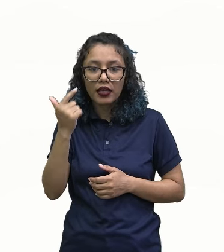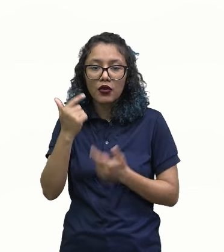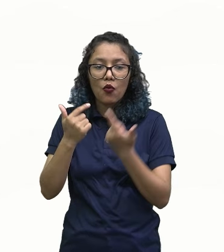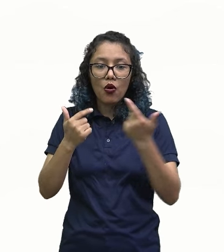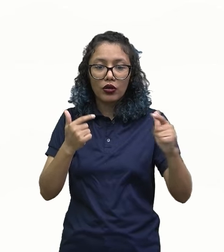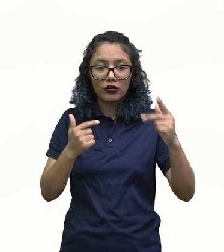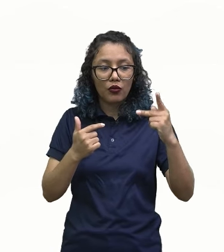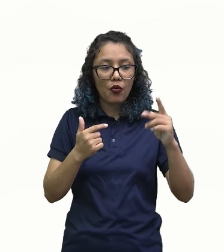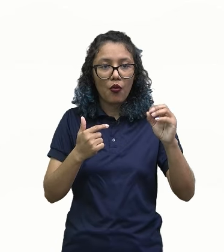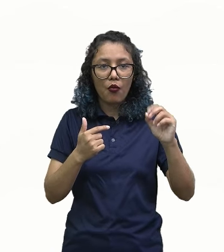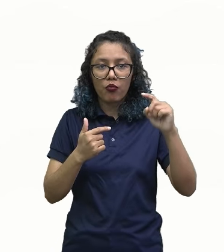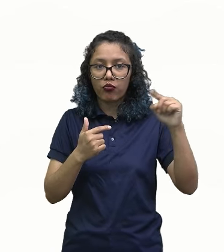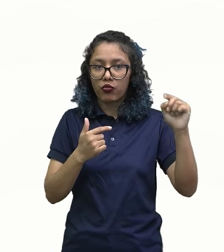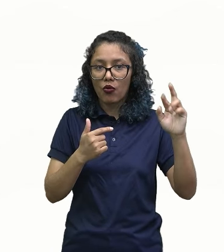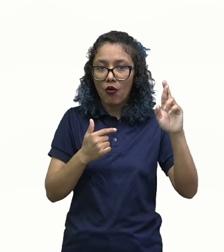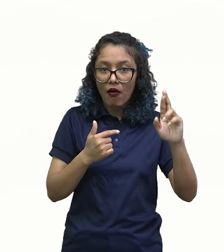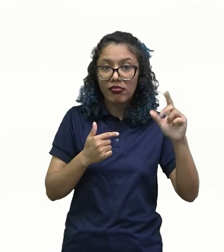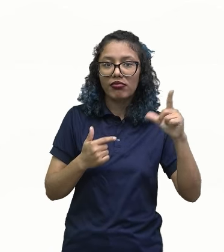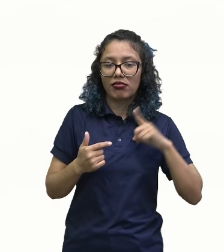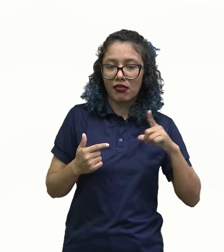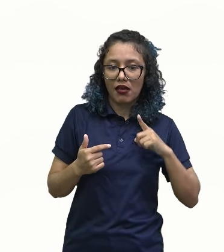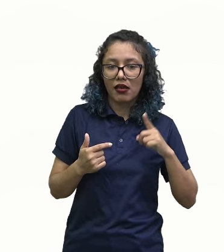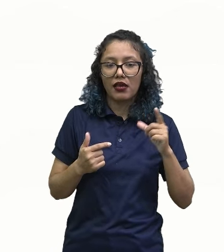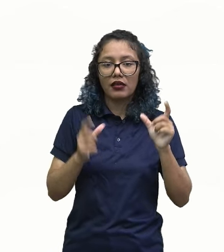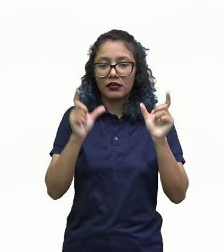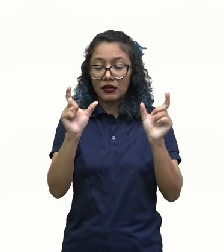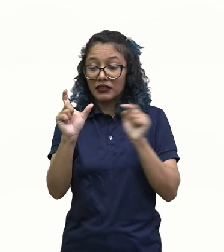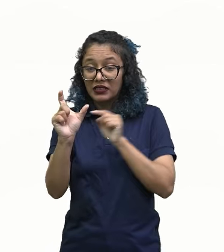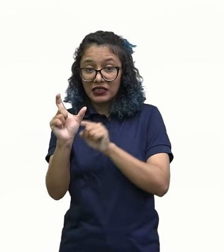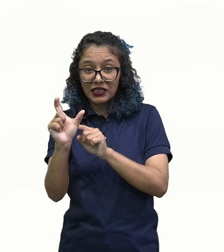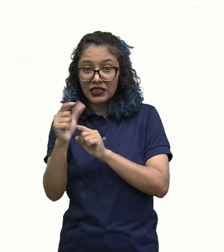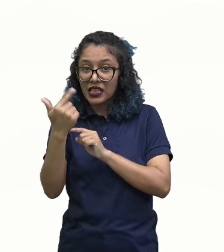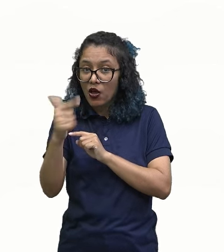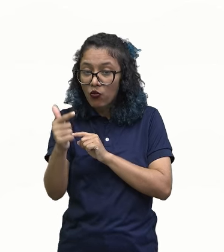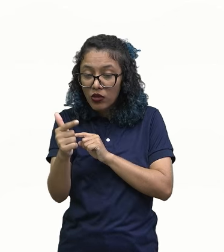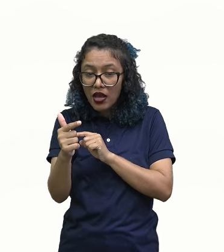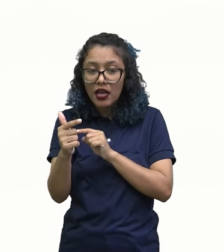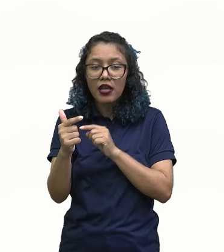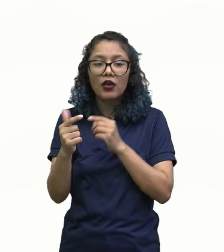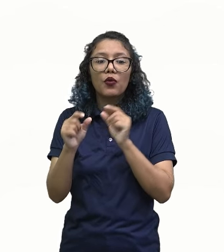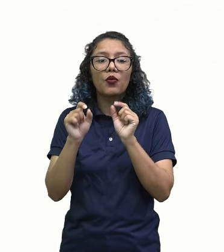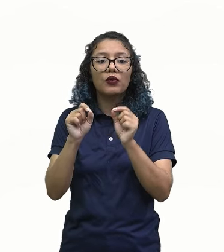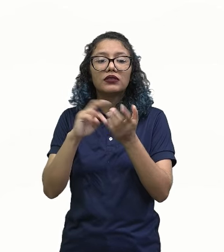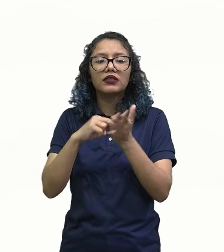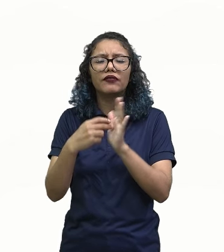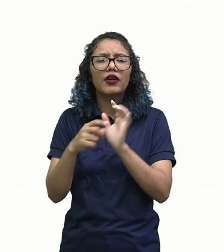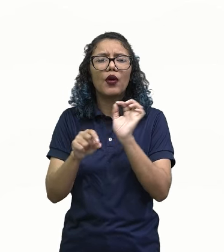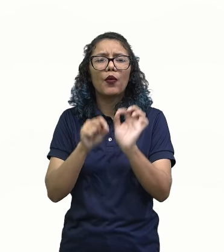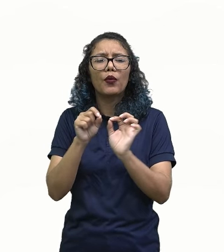outra coisa é com acento. Quando eu uso sem acento, é apenas a